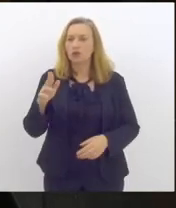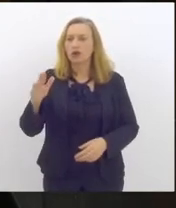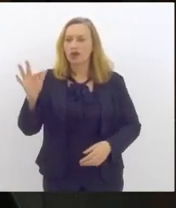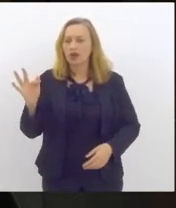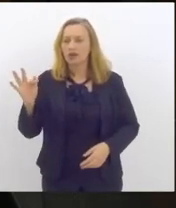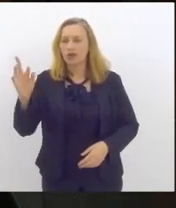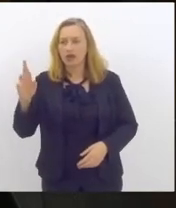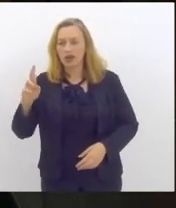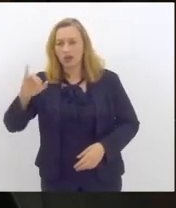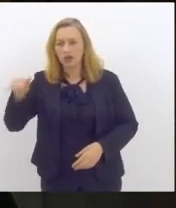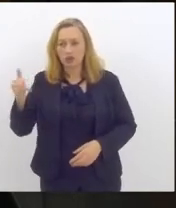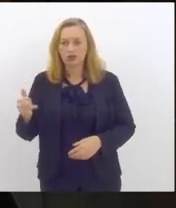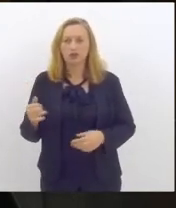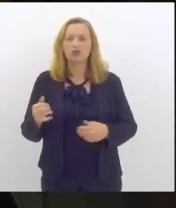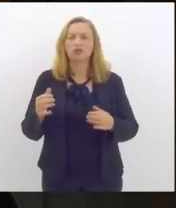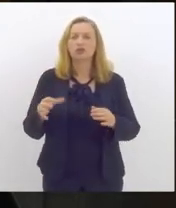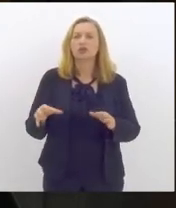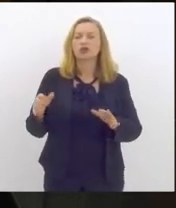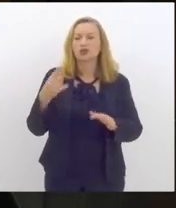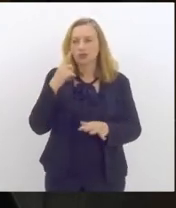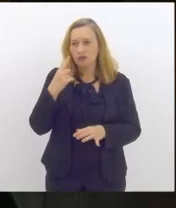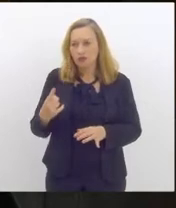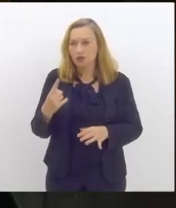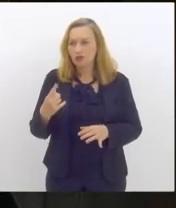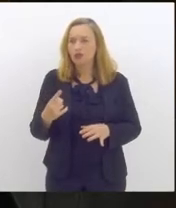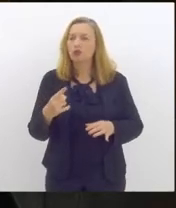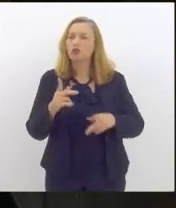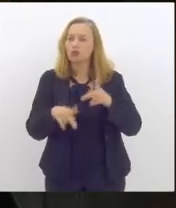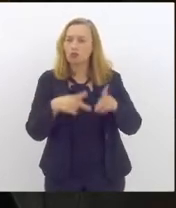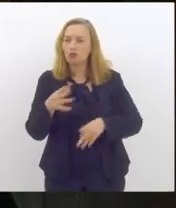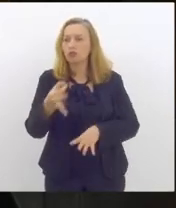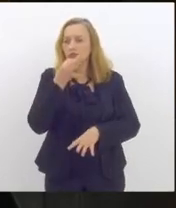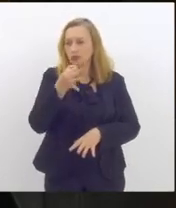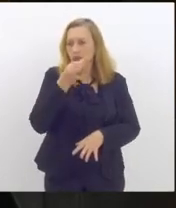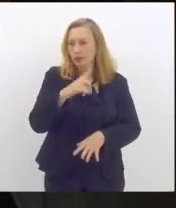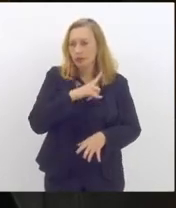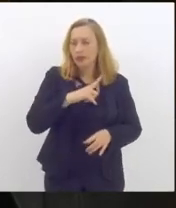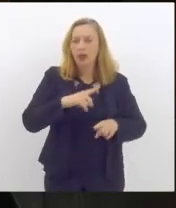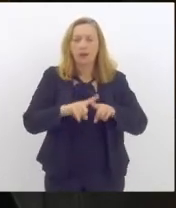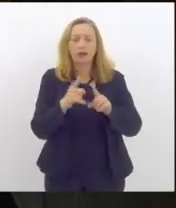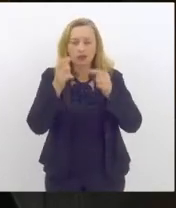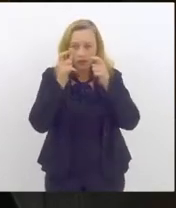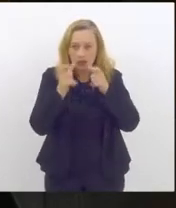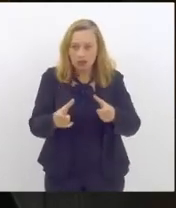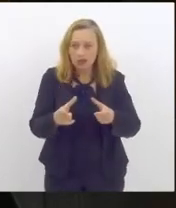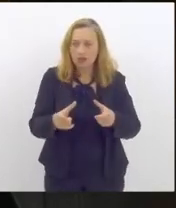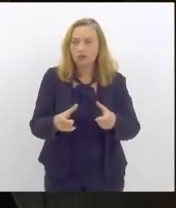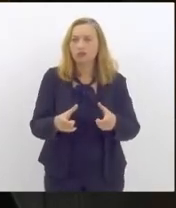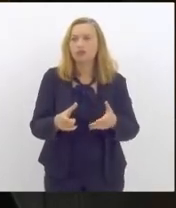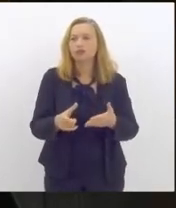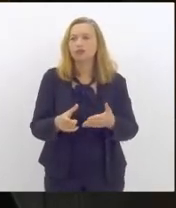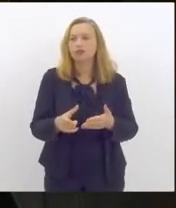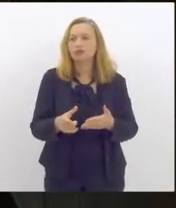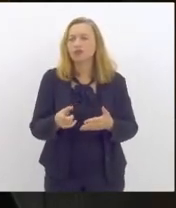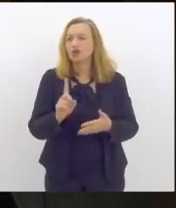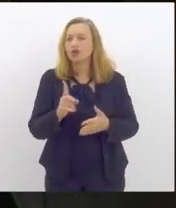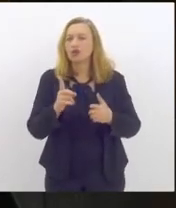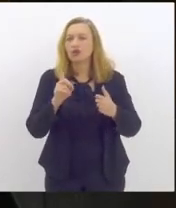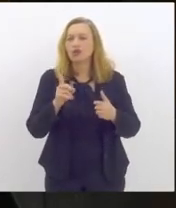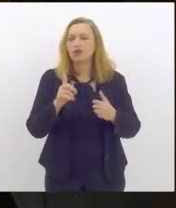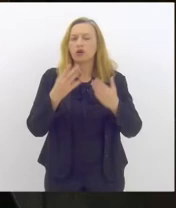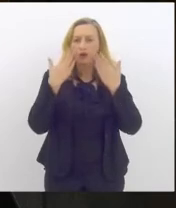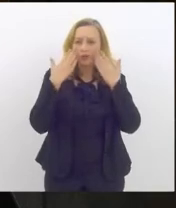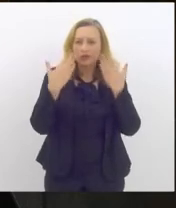escuta o que o população tinha para levar de sugestão Mas não chama atenção que não foi